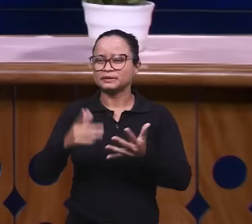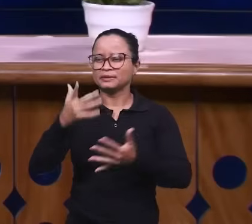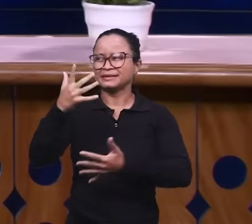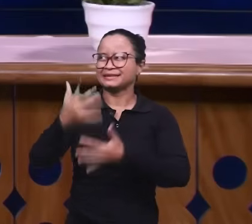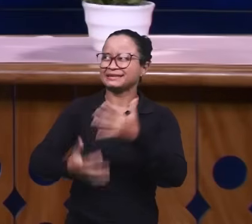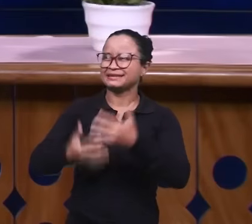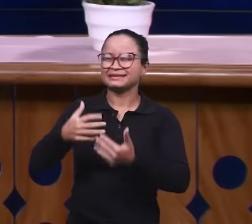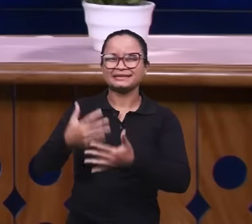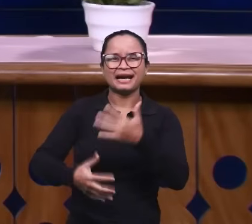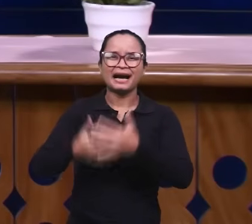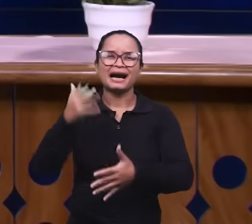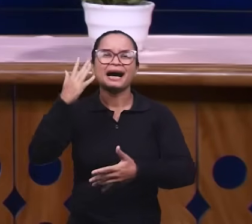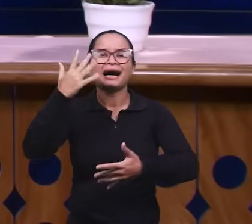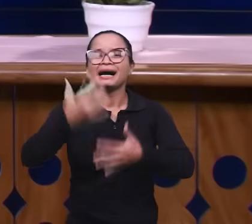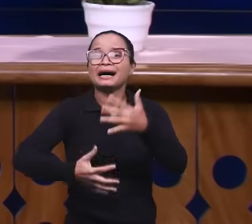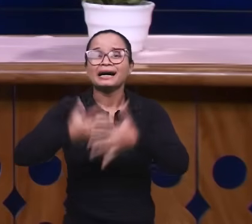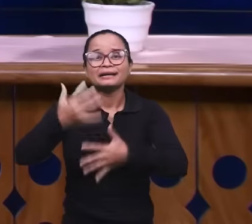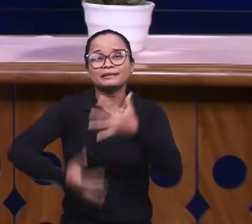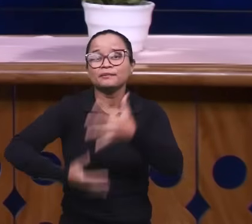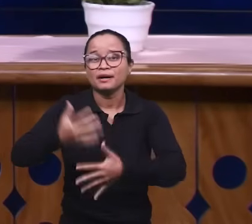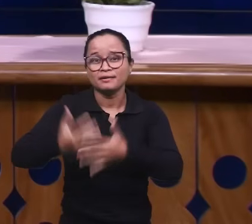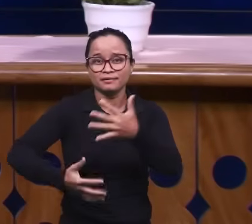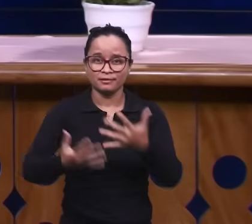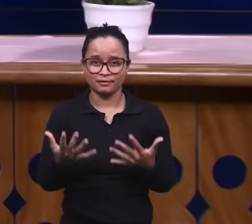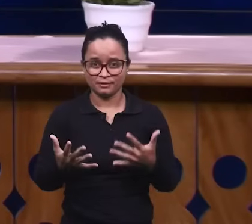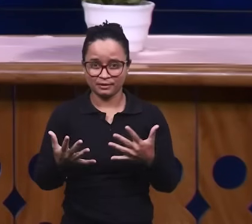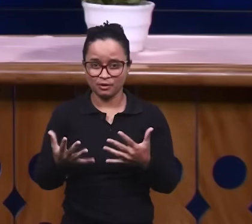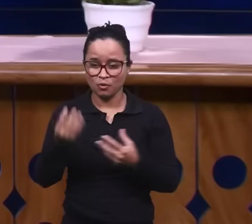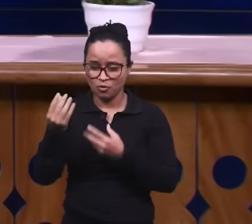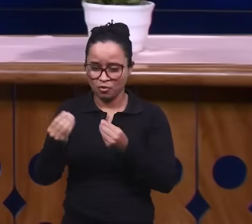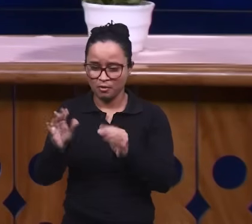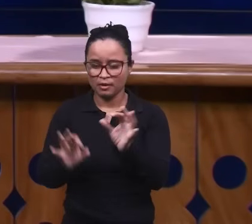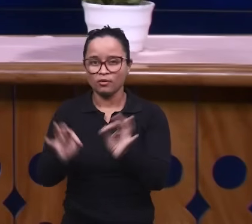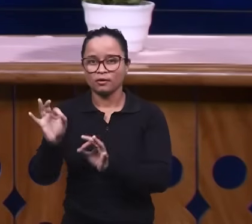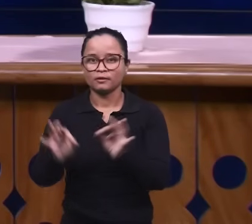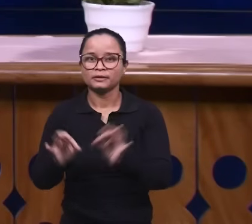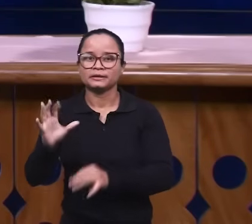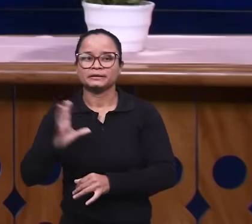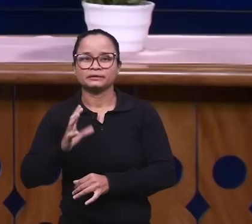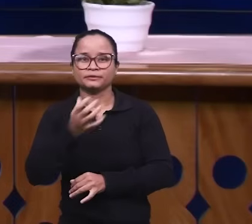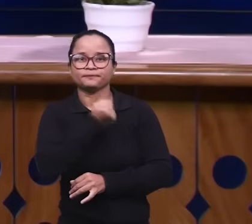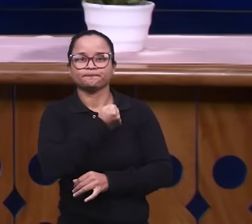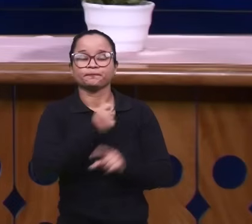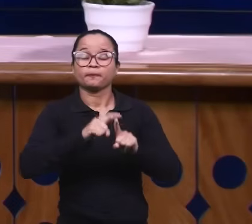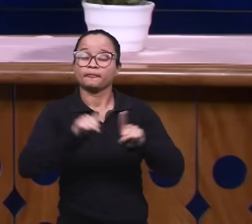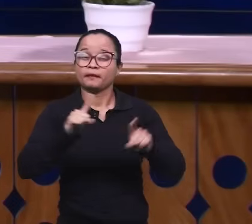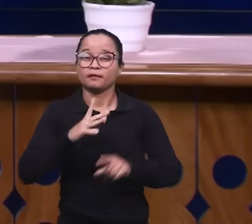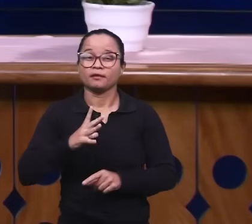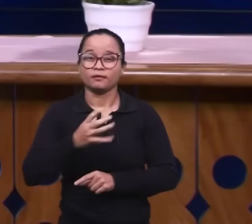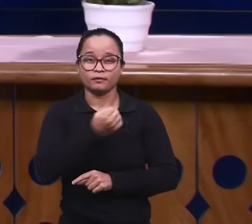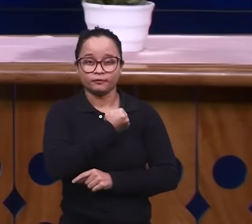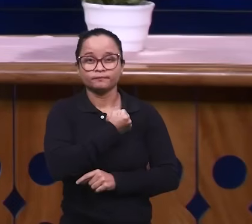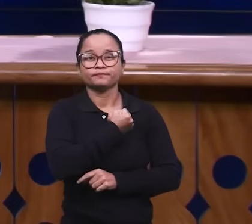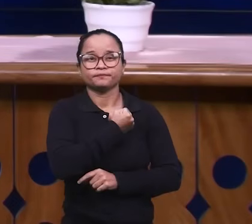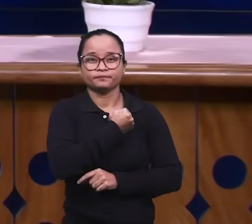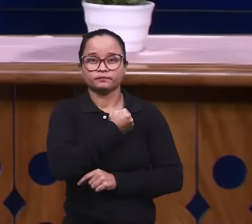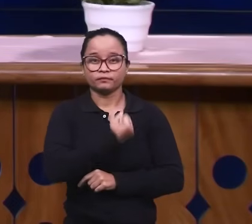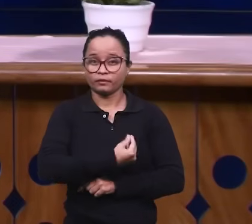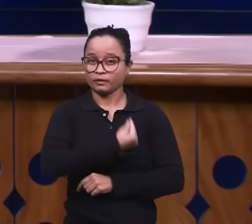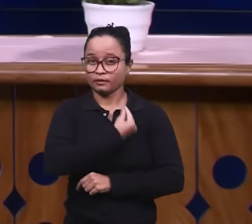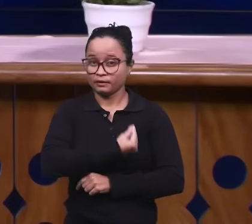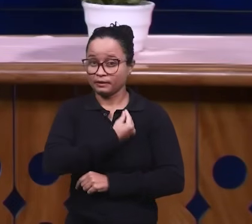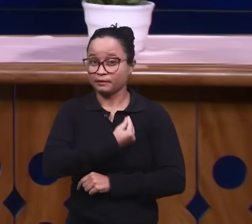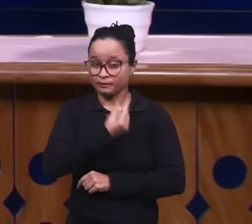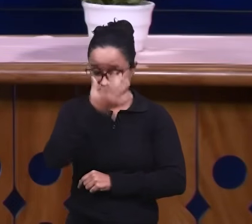ele consiga enxergar o plano de Deus para a salvação. Mas a salvação na vida